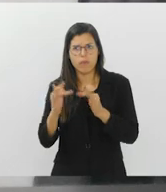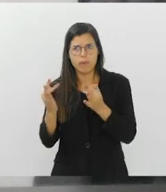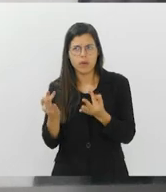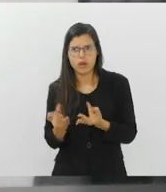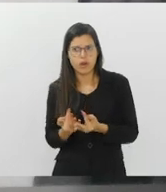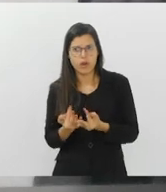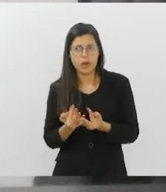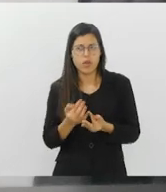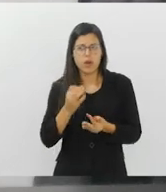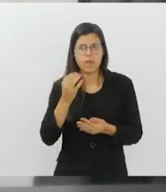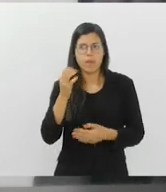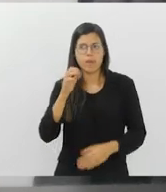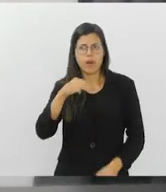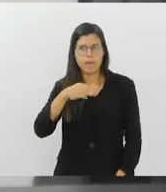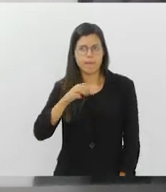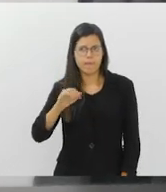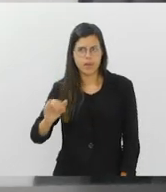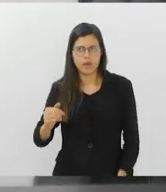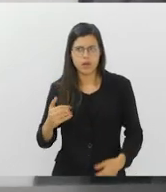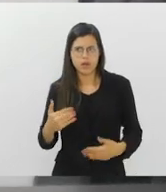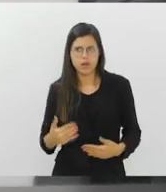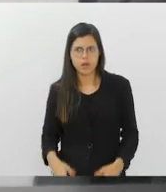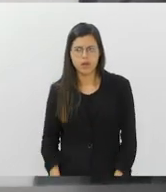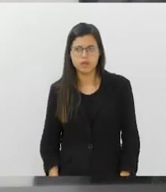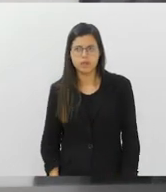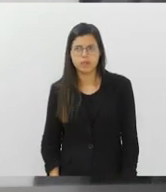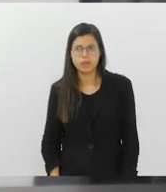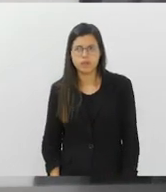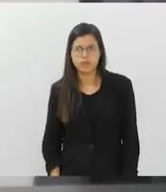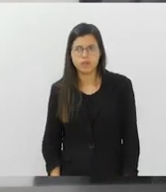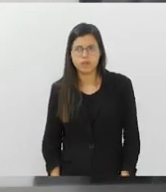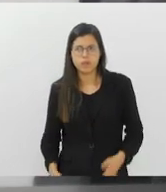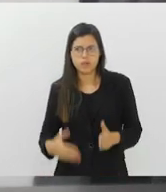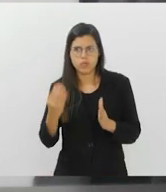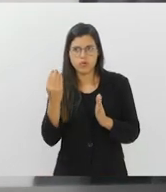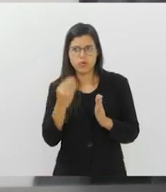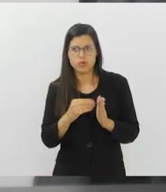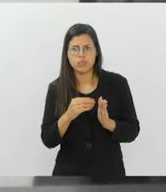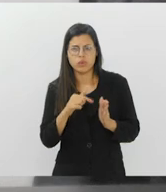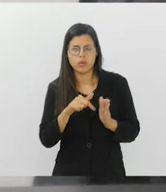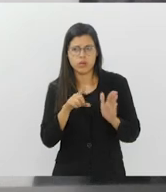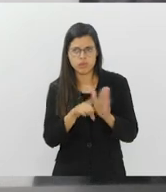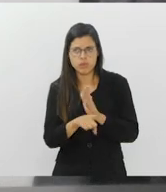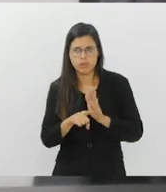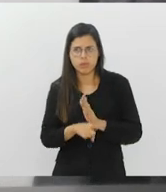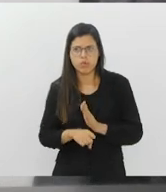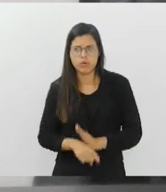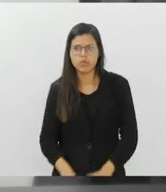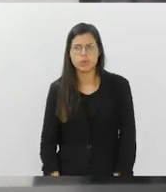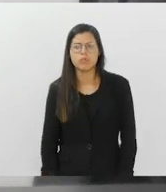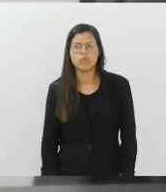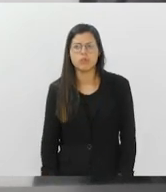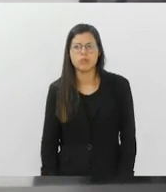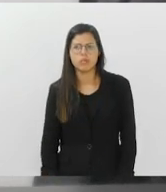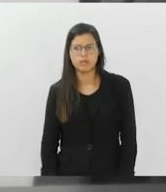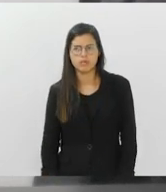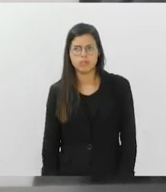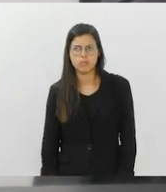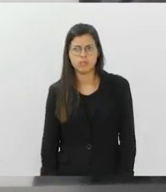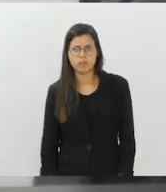empresários individuais, para poder acrescentar naquele leque de perguntas que a